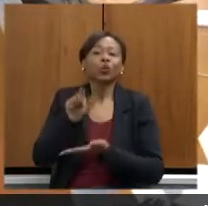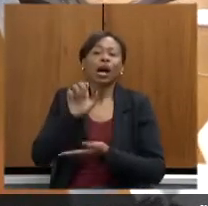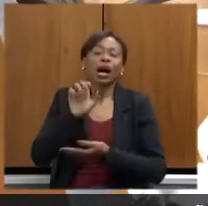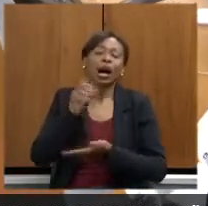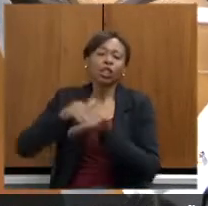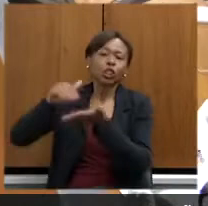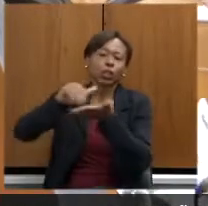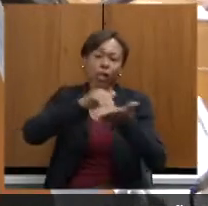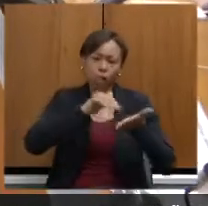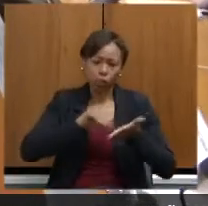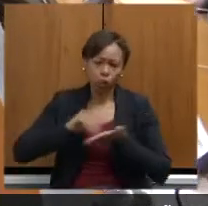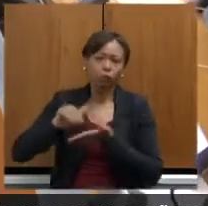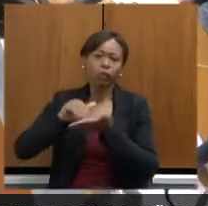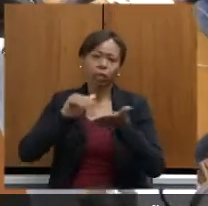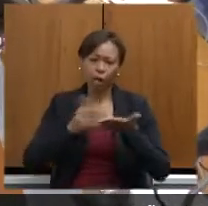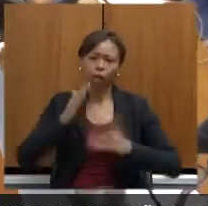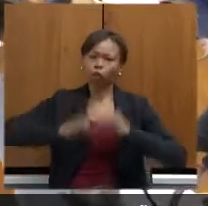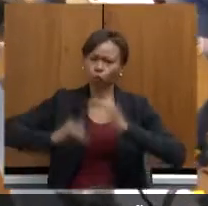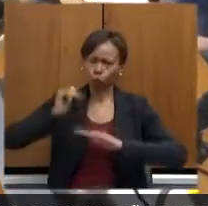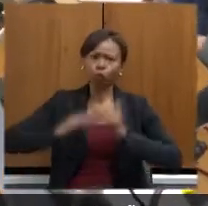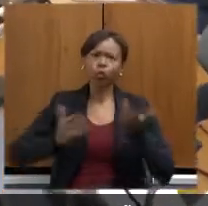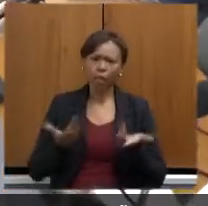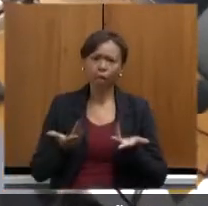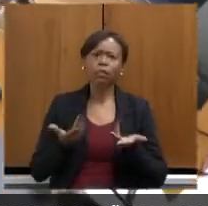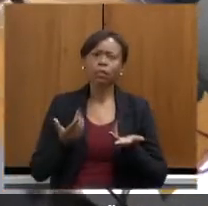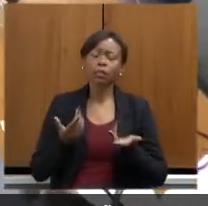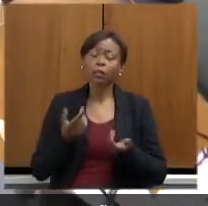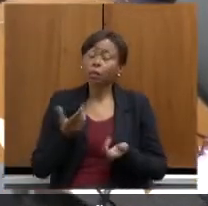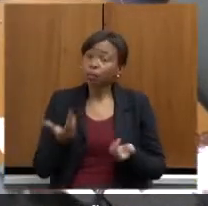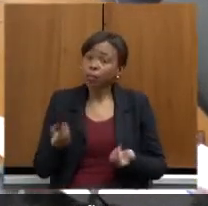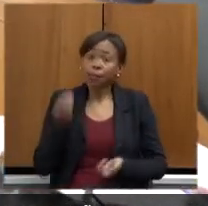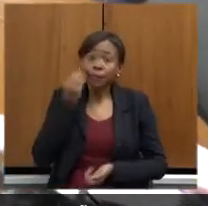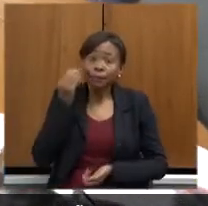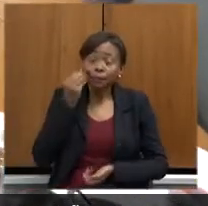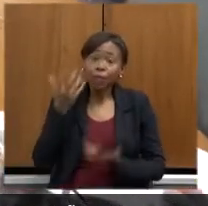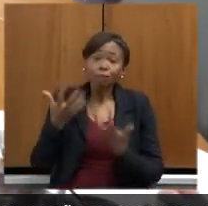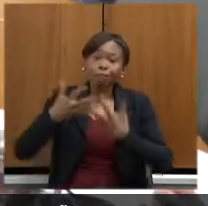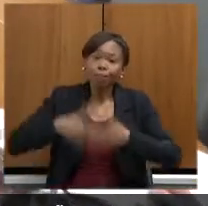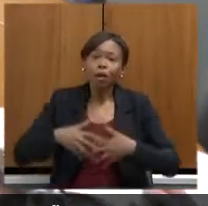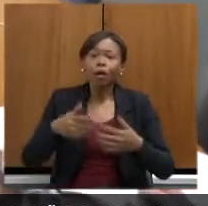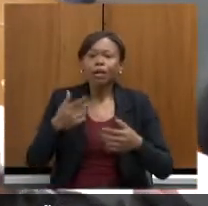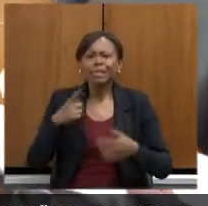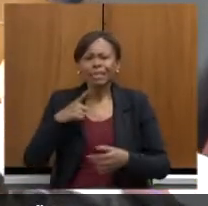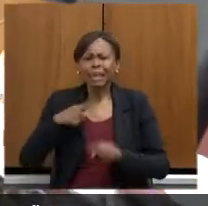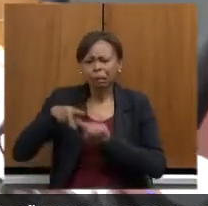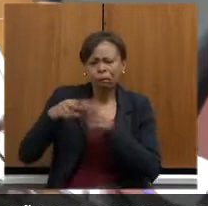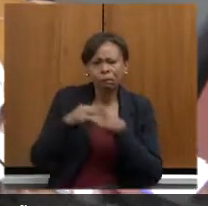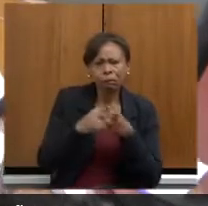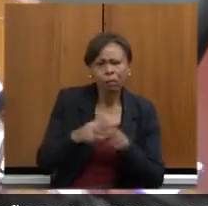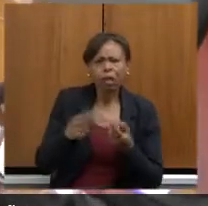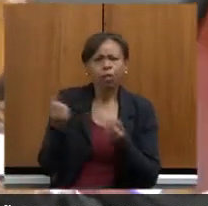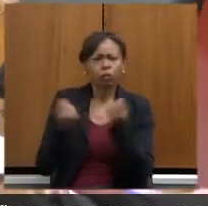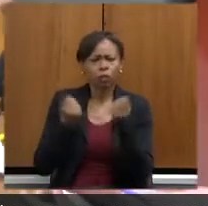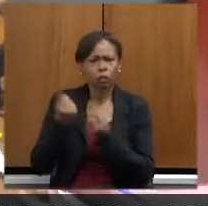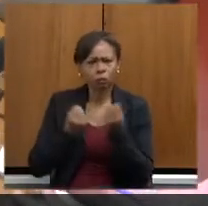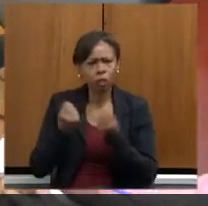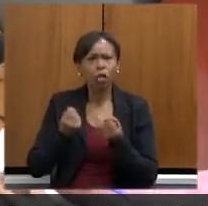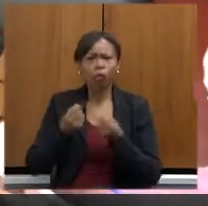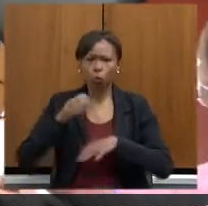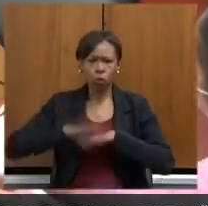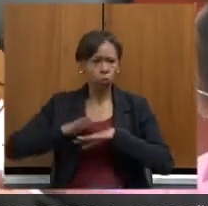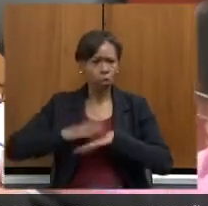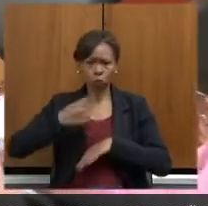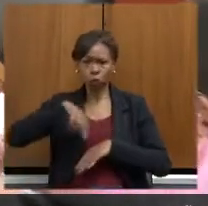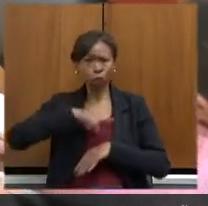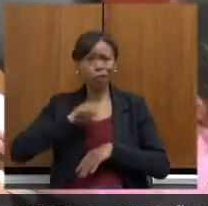o corpo técnico das regionais fazer esse modelo funcionar que a gente tem a questão da manutenção dos veículos que não fica por nossa conta